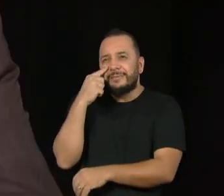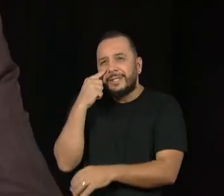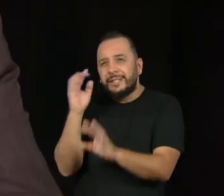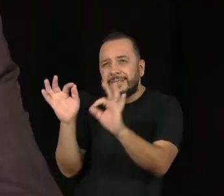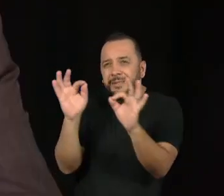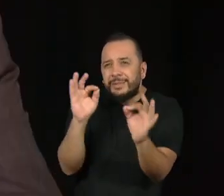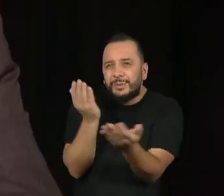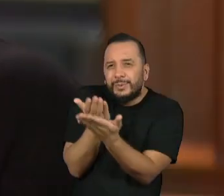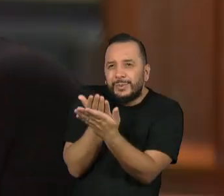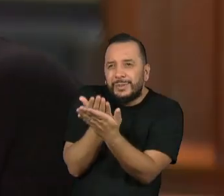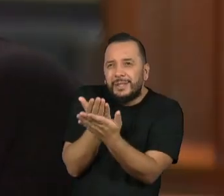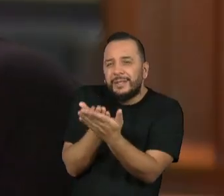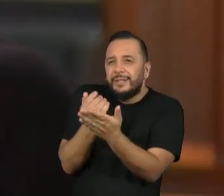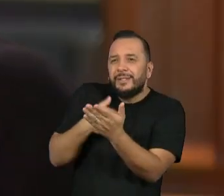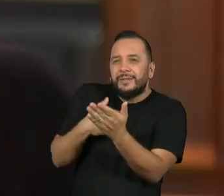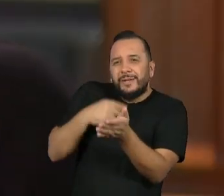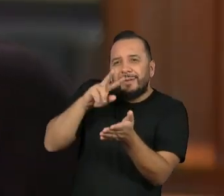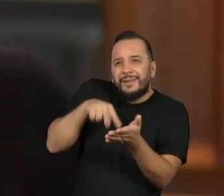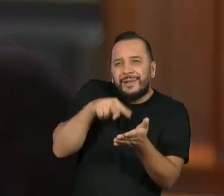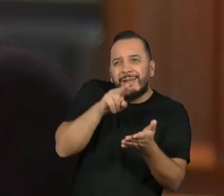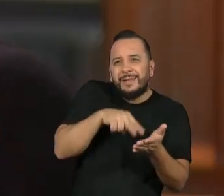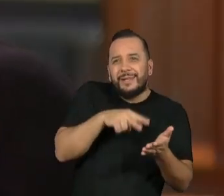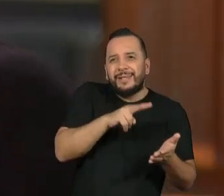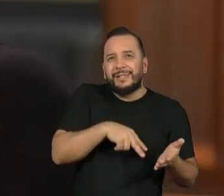lendo então eu virei uma